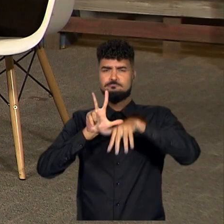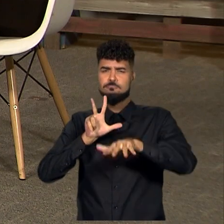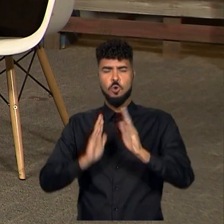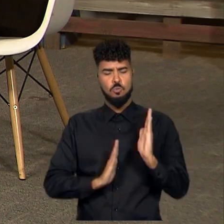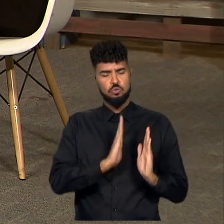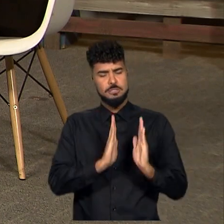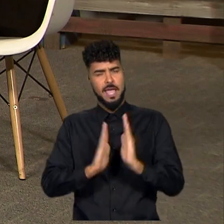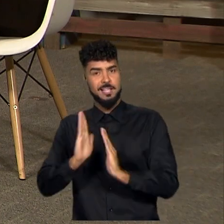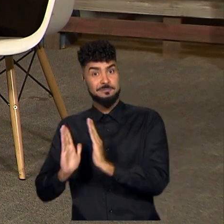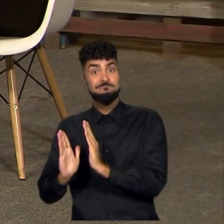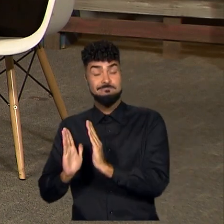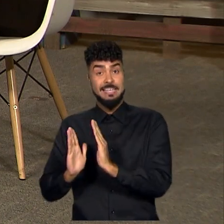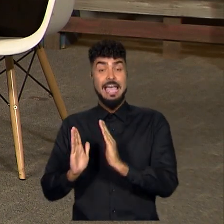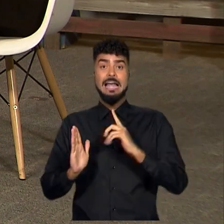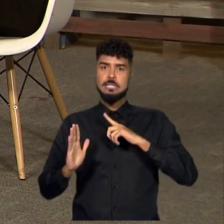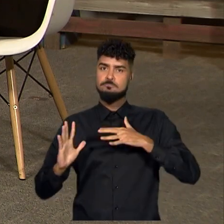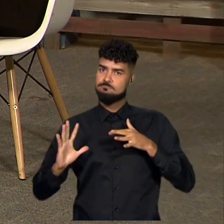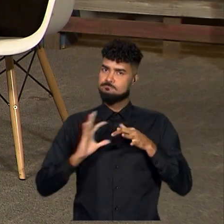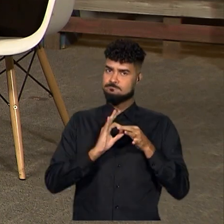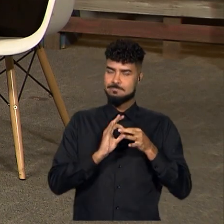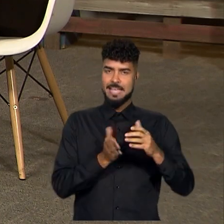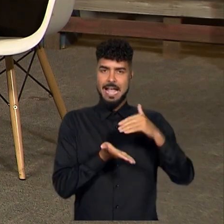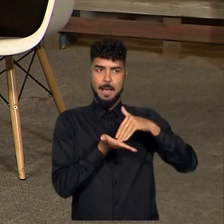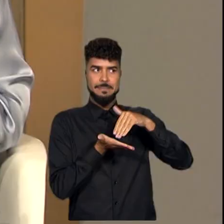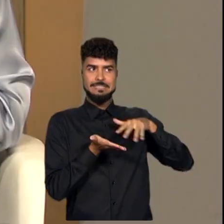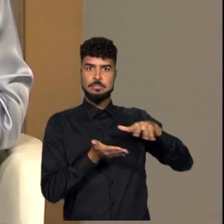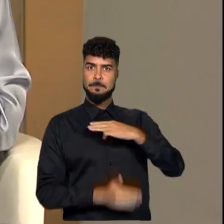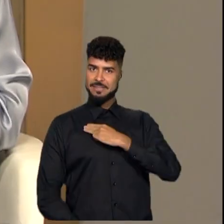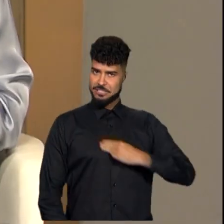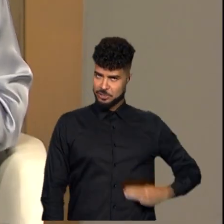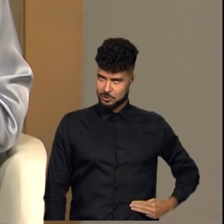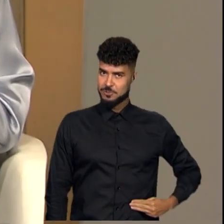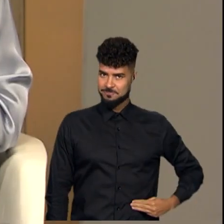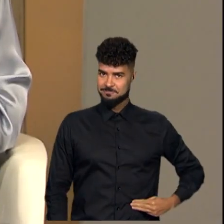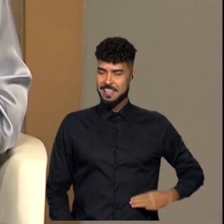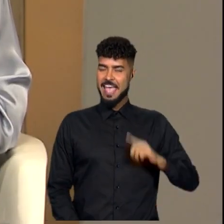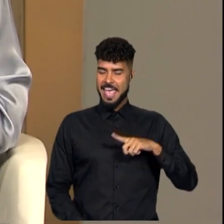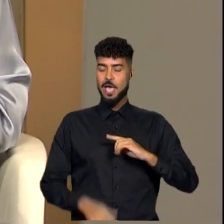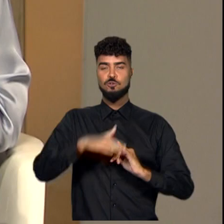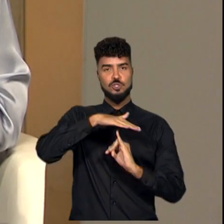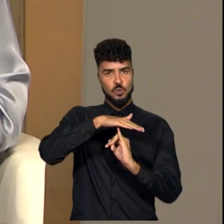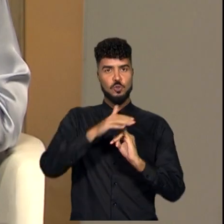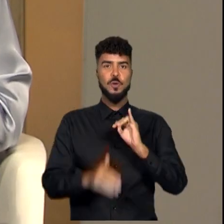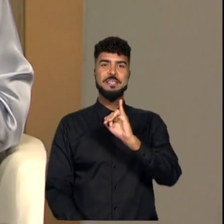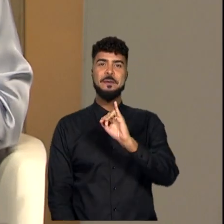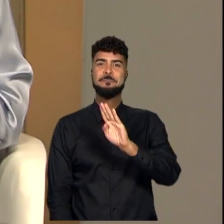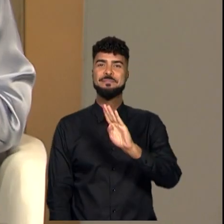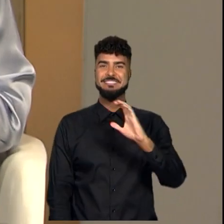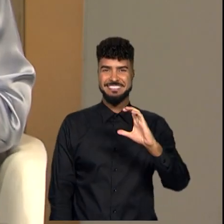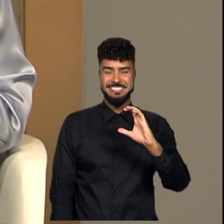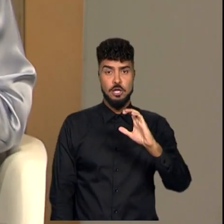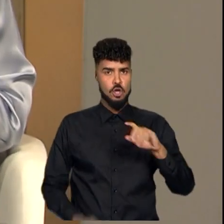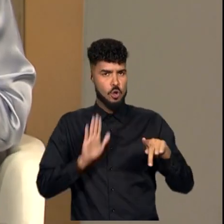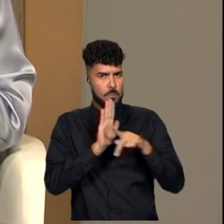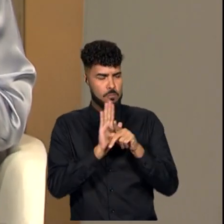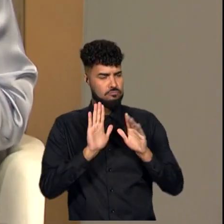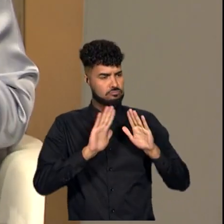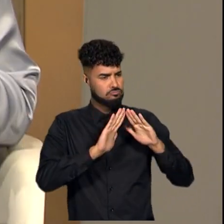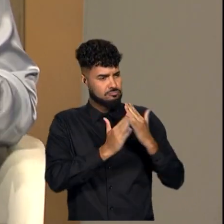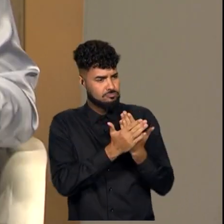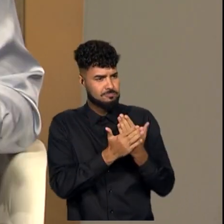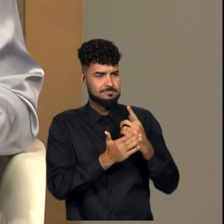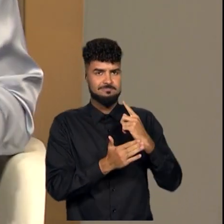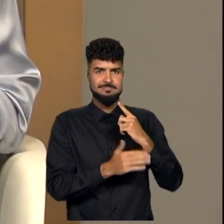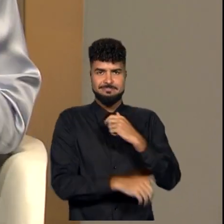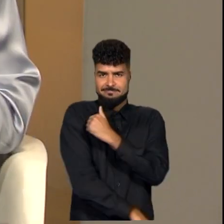e que estão vinculados diretamente ao gabinete do nosso ministro, que é exatamente o Instituto Benjamin Constant, que cuida dos nossos estudantes, né,